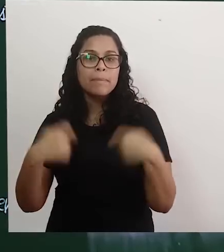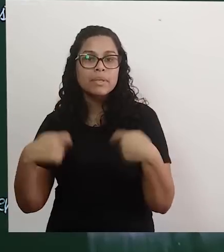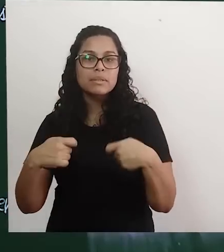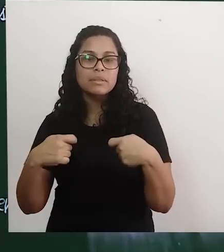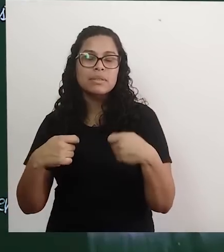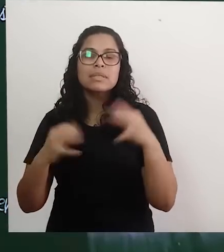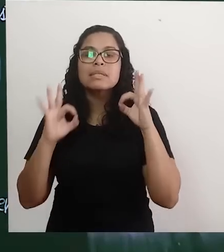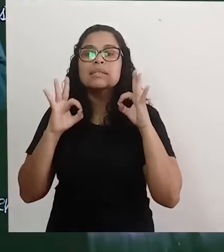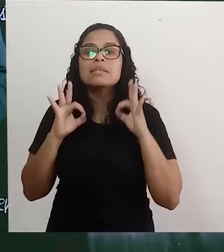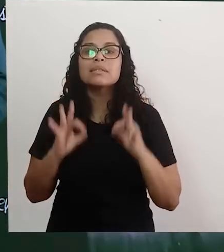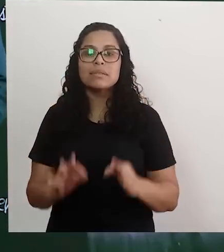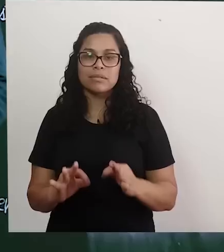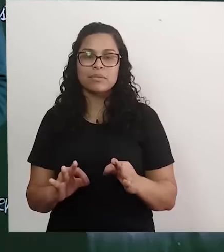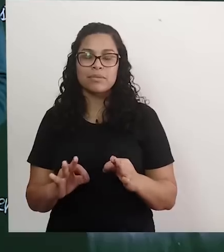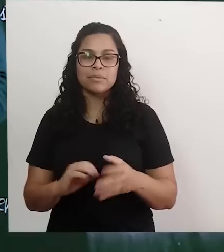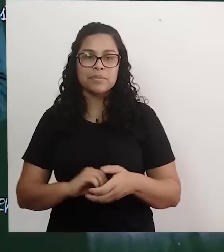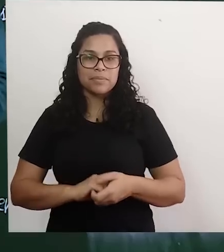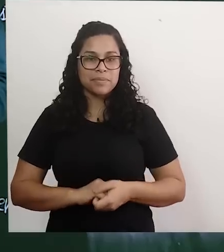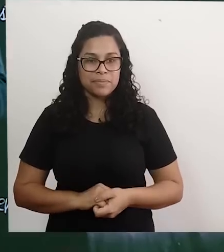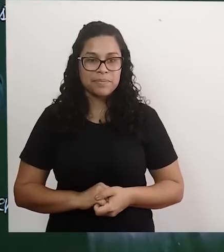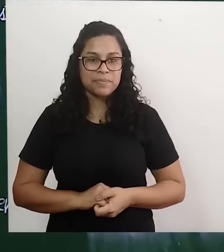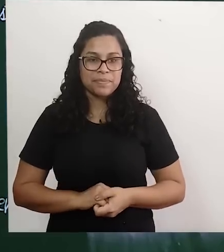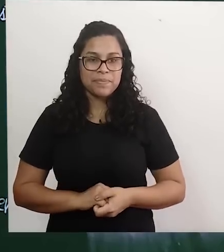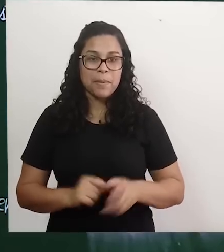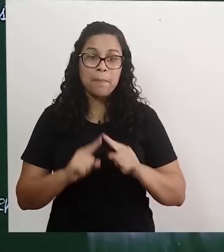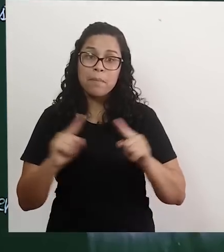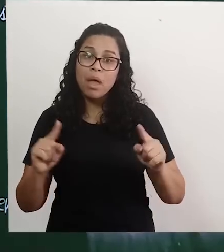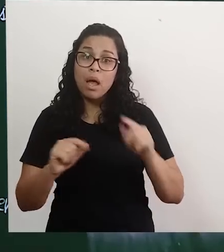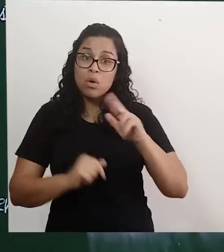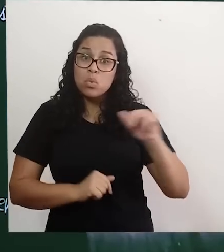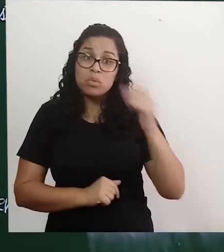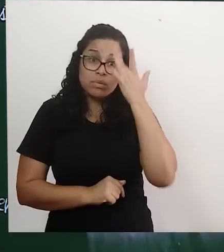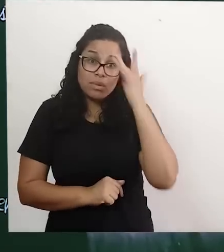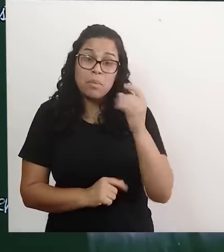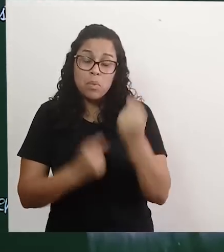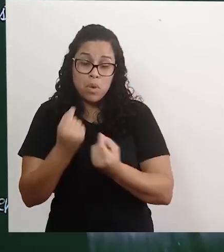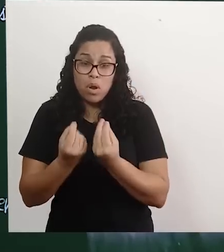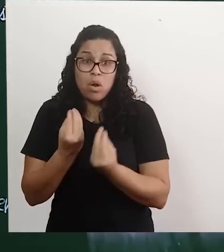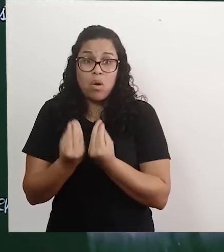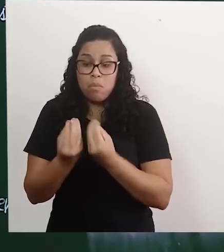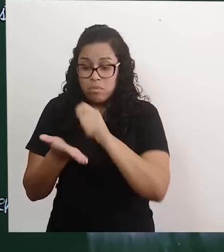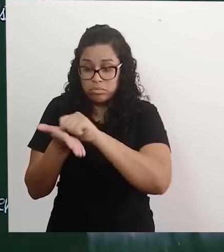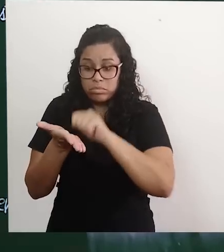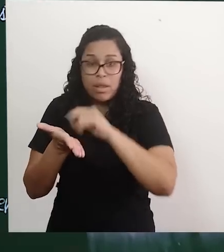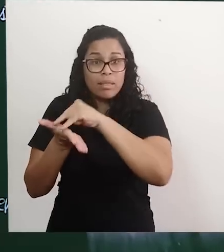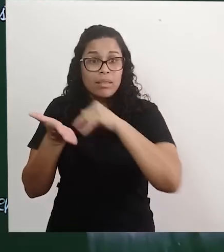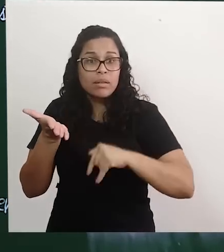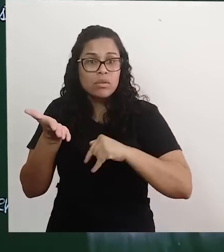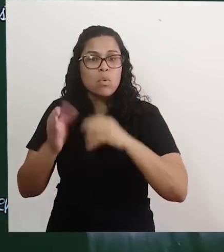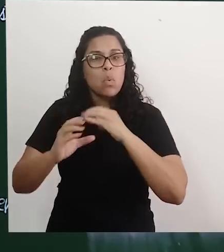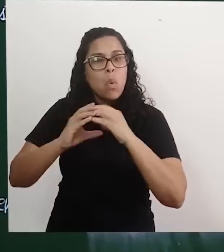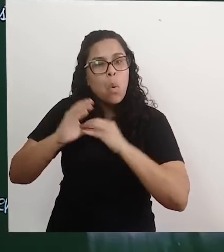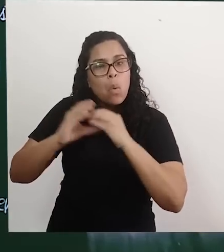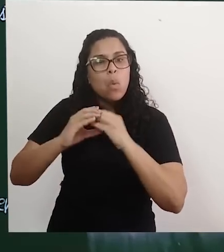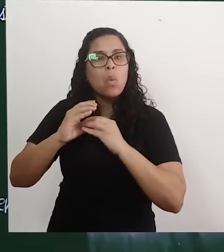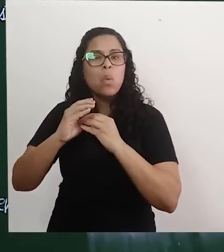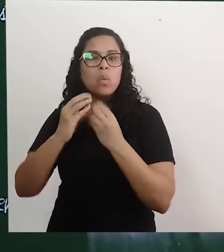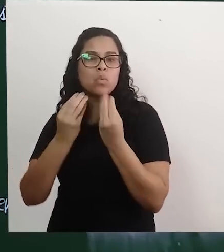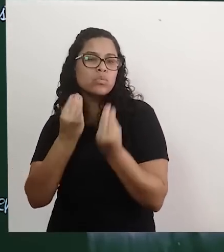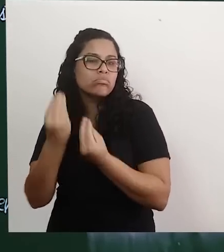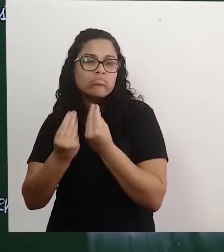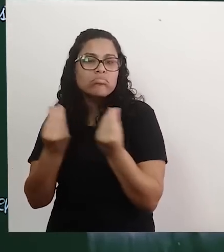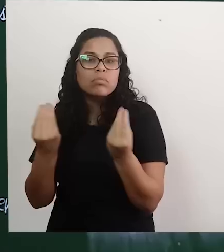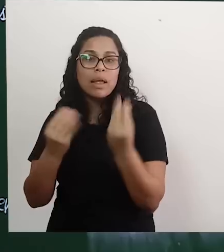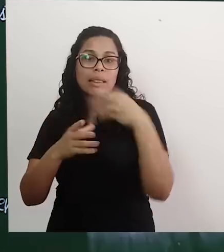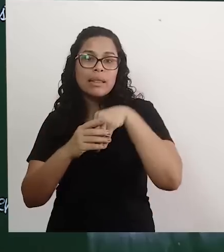já justificam para a gente para evitar essa divisão silábica, né? Mas nunca se sabe na hora da escrita de uma redação, por exemplo, de um concurso, na hora de um texto que você está